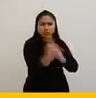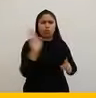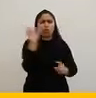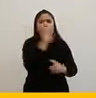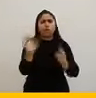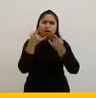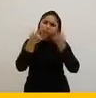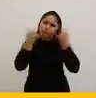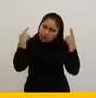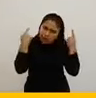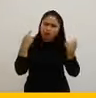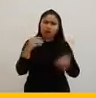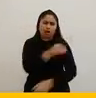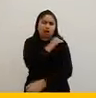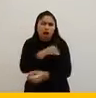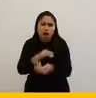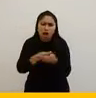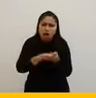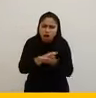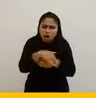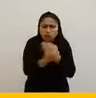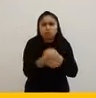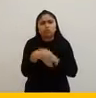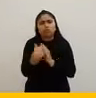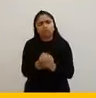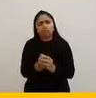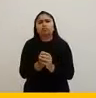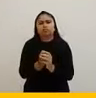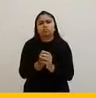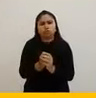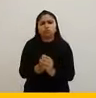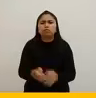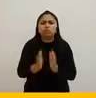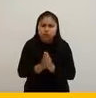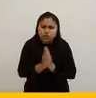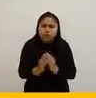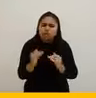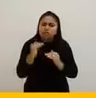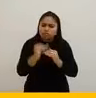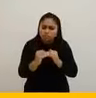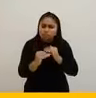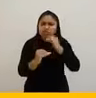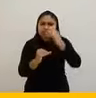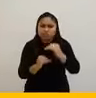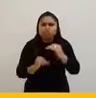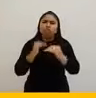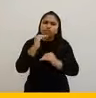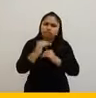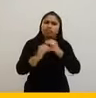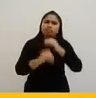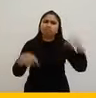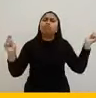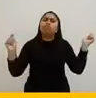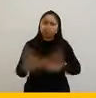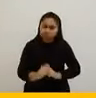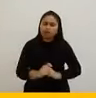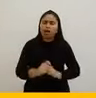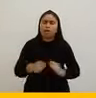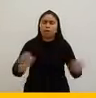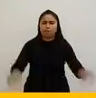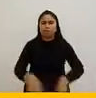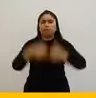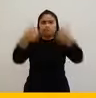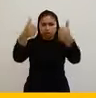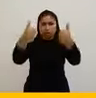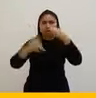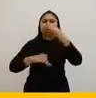das máscaras, o álcool gel. Vamos dar um passo a cada dia para que possamos sempre caminhar rumo